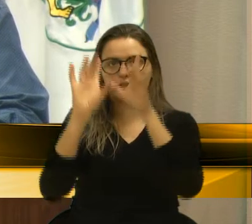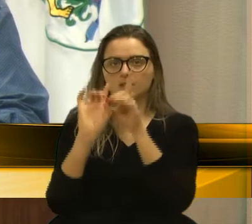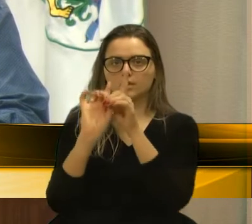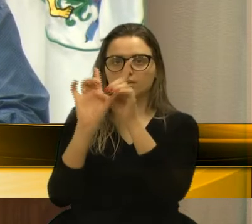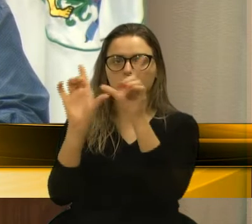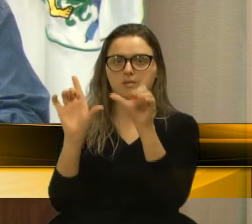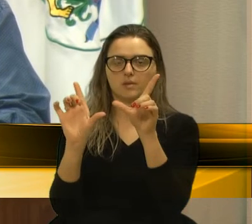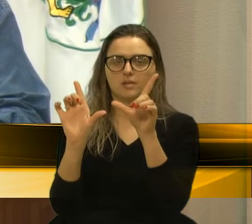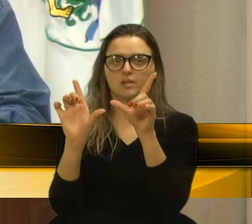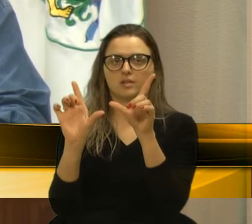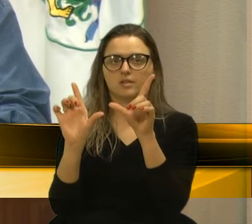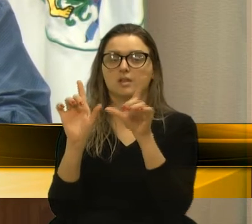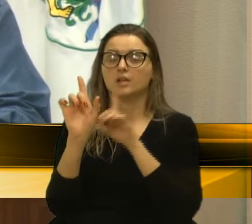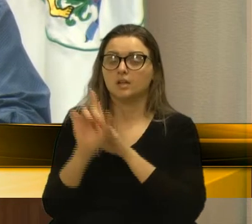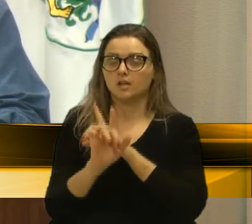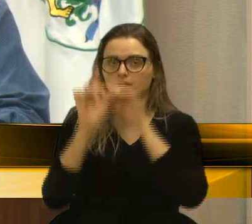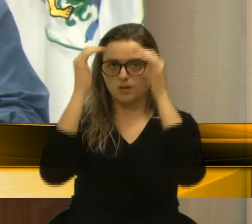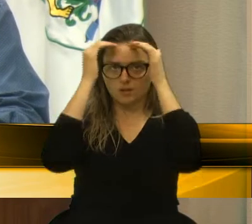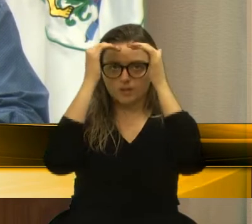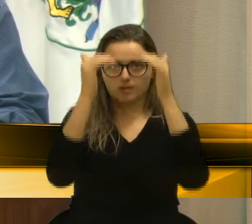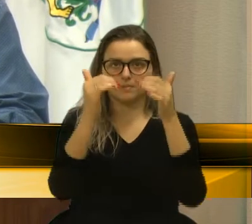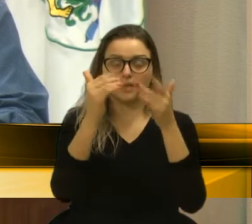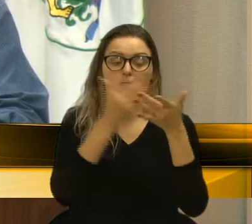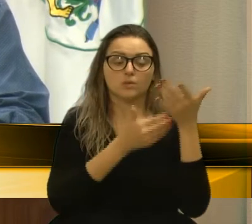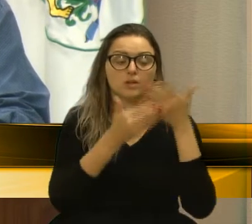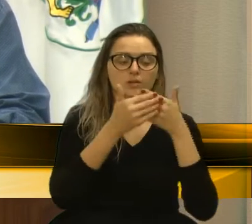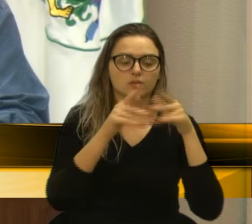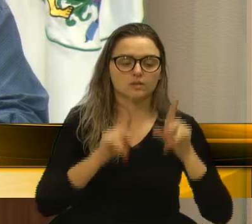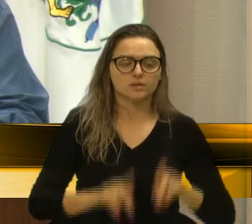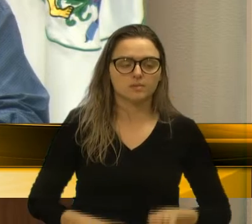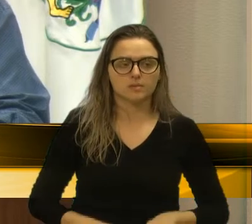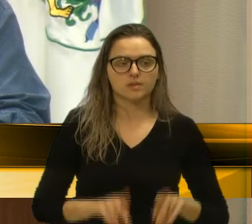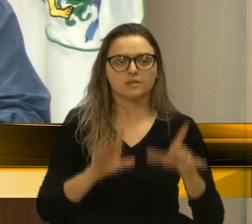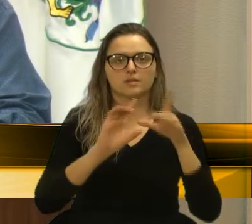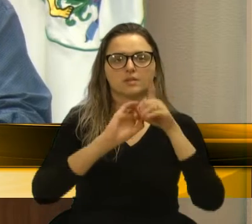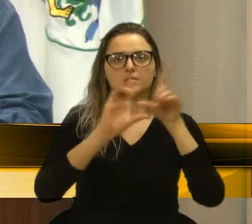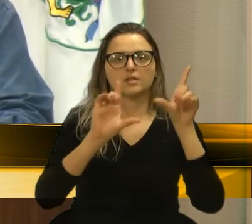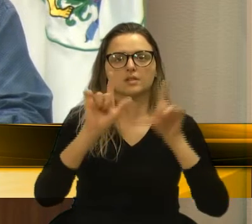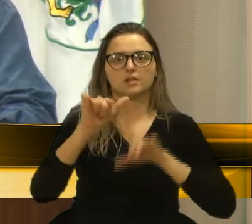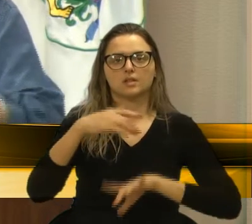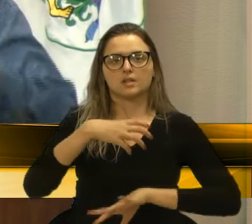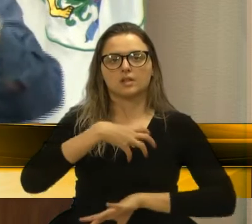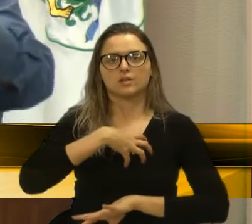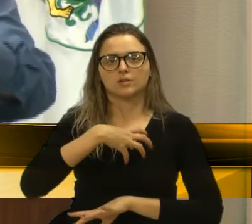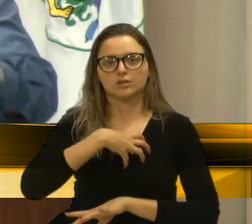né, o respeito ao Estado democrático de direito, a forma como,